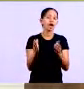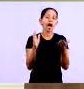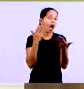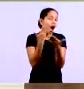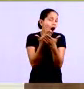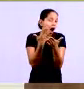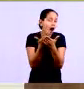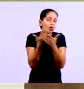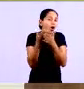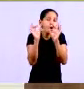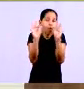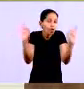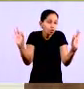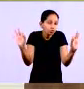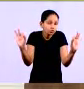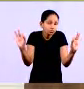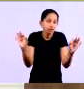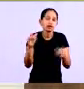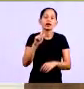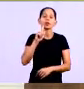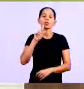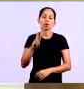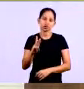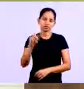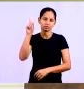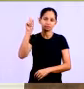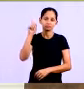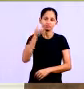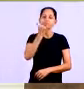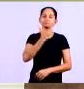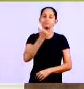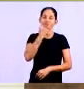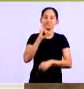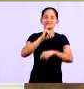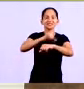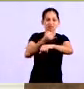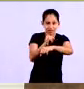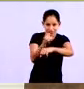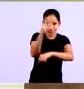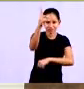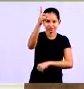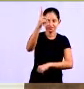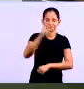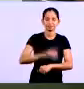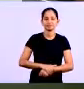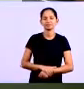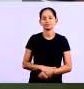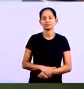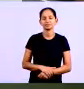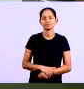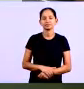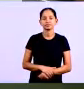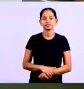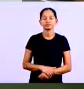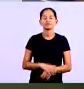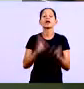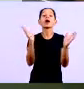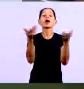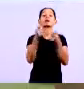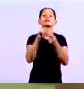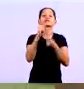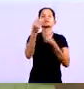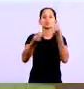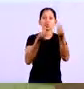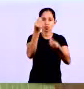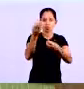alunos estão atentos, tá? De Guajará. Não, desculpa, de Cerejeiras. Cerejeiras. Ok? Nós vamos fazer assim agora. Nós vamos